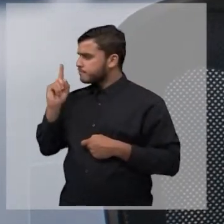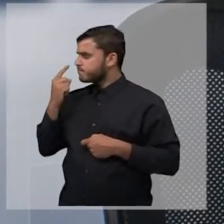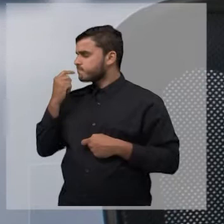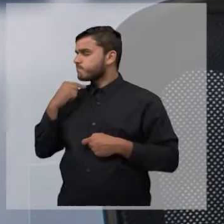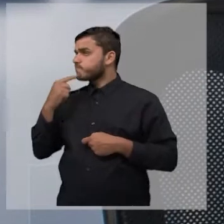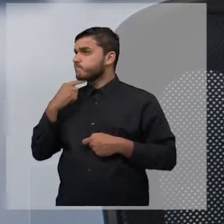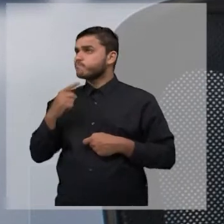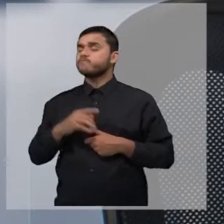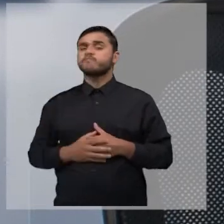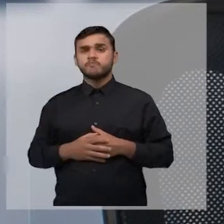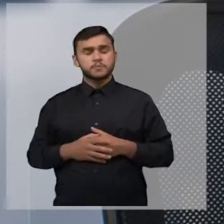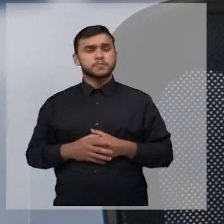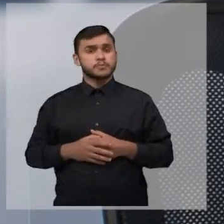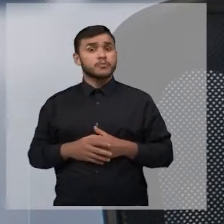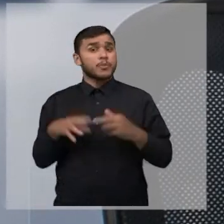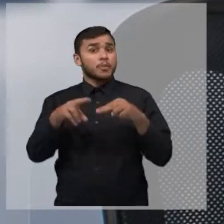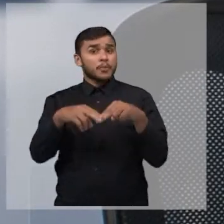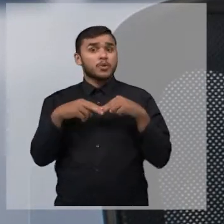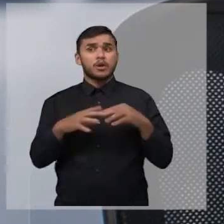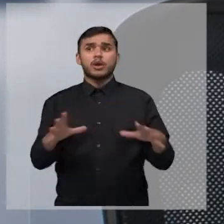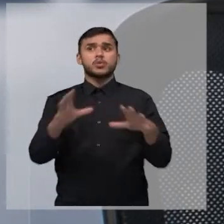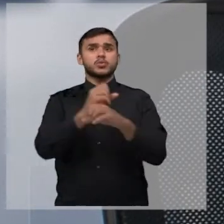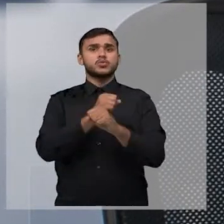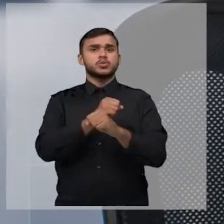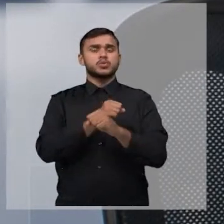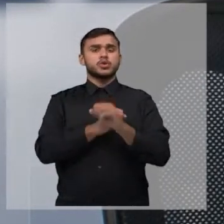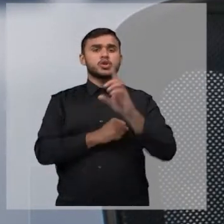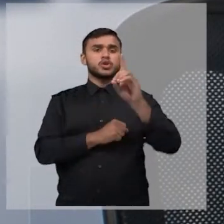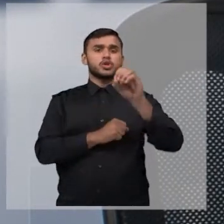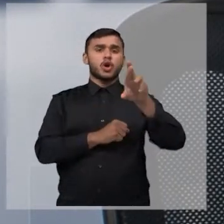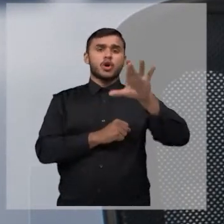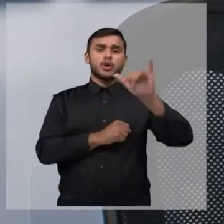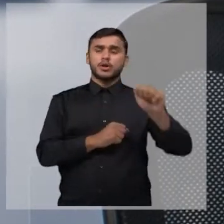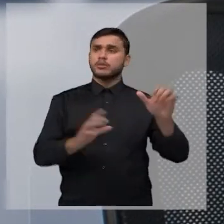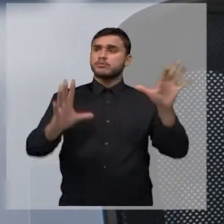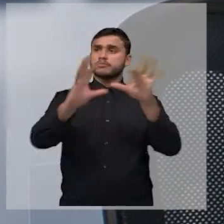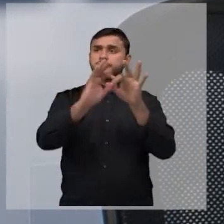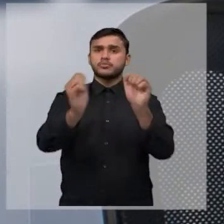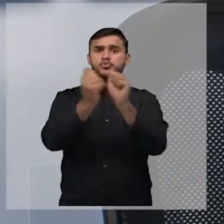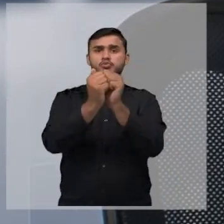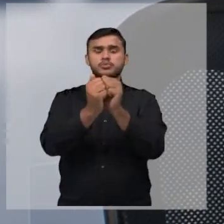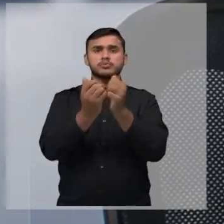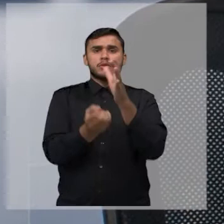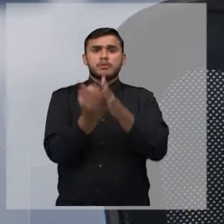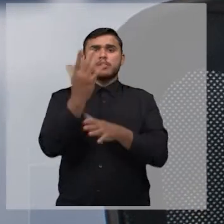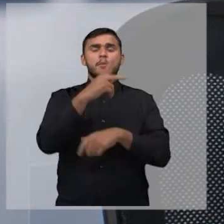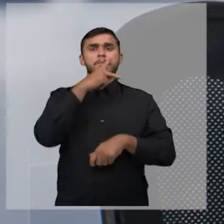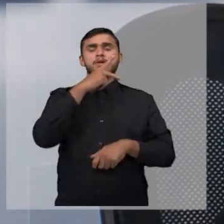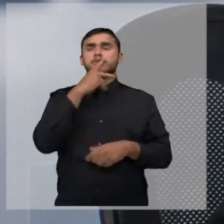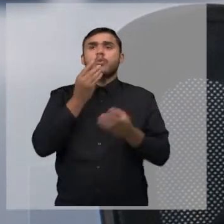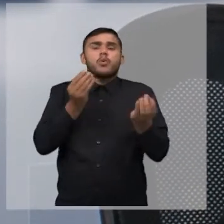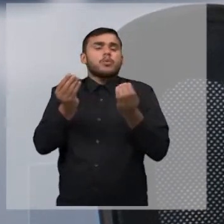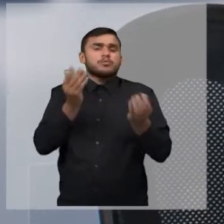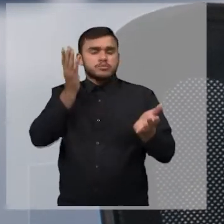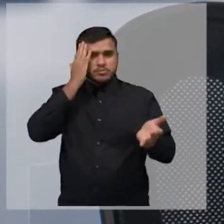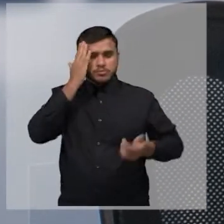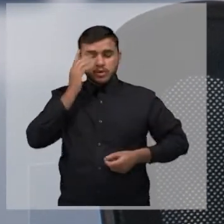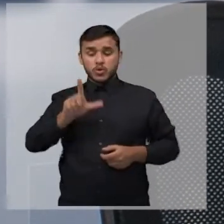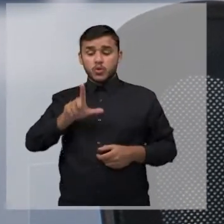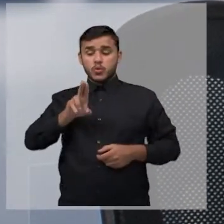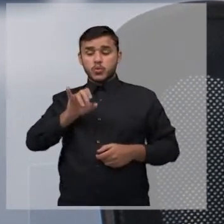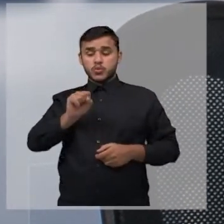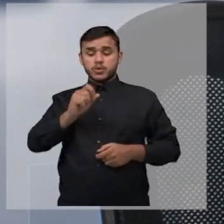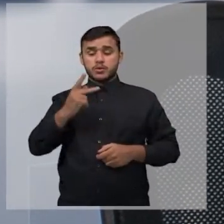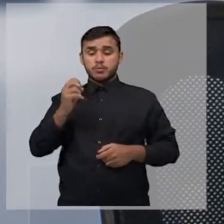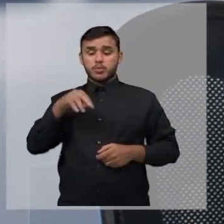tenha retornado. Então, o que eu vou acrescentar aqui? É uma decisão muito unilateral.